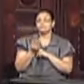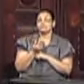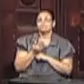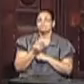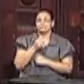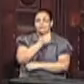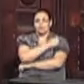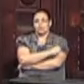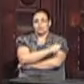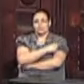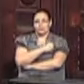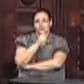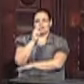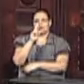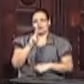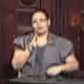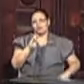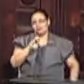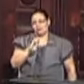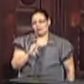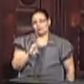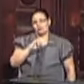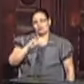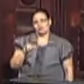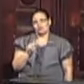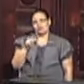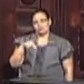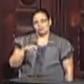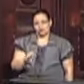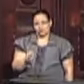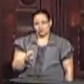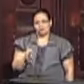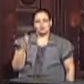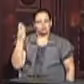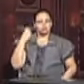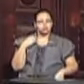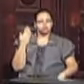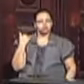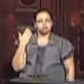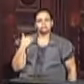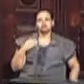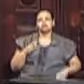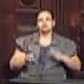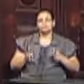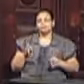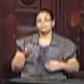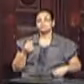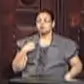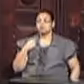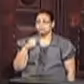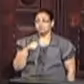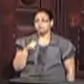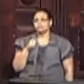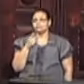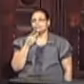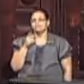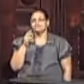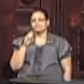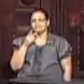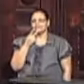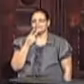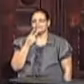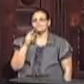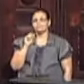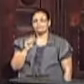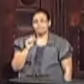foi a enfermeira Rejane, eu estou falando da legislatura passada, foi a enfermeira Rejane, e diga-se, a bem da